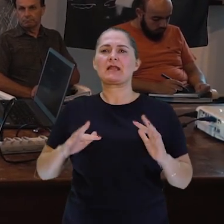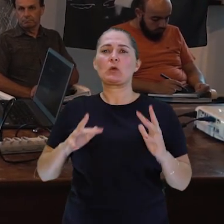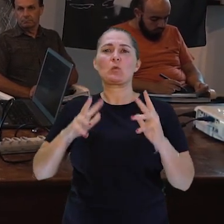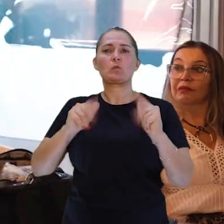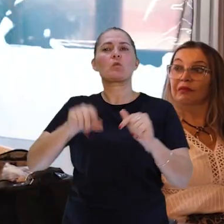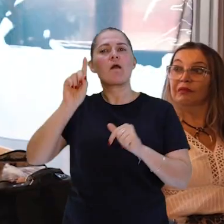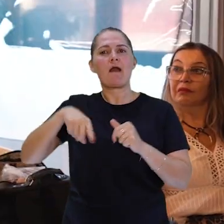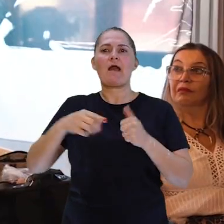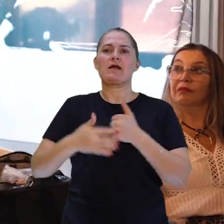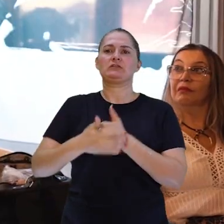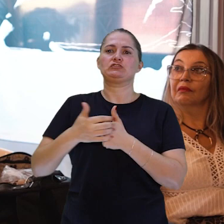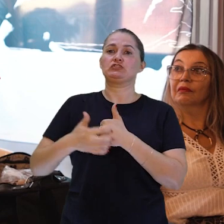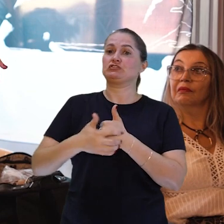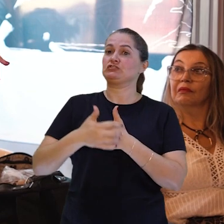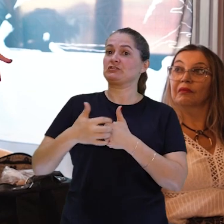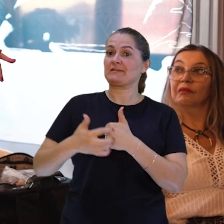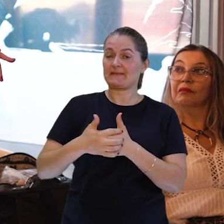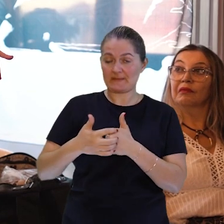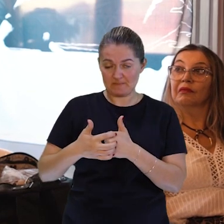os materiais eles são